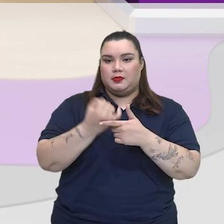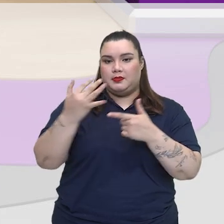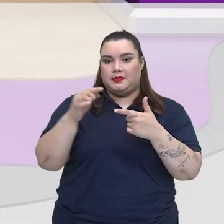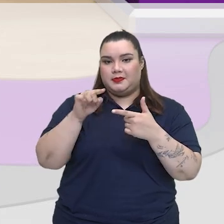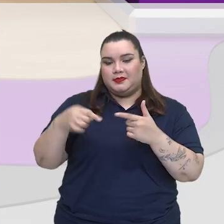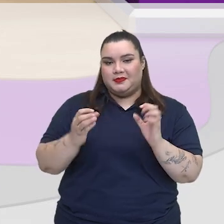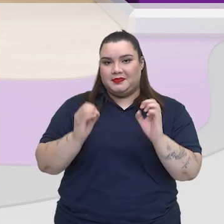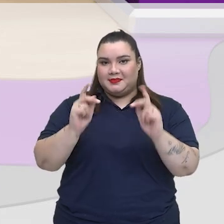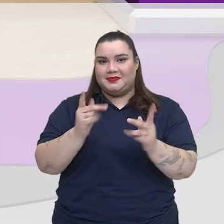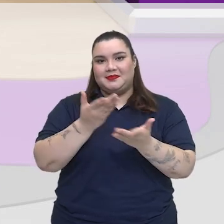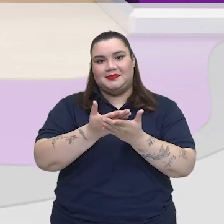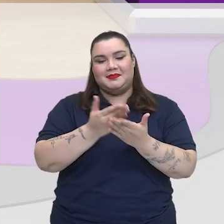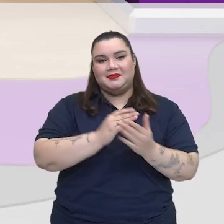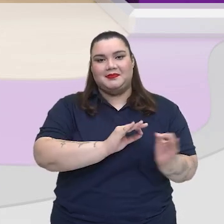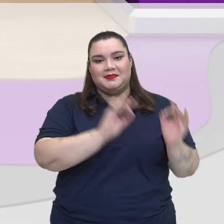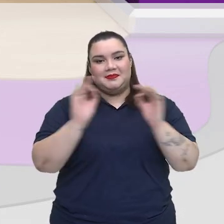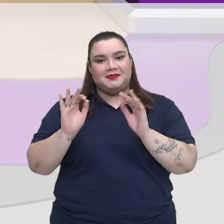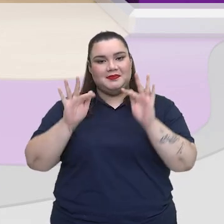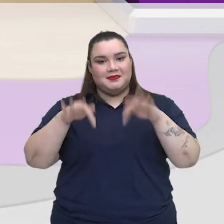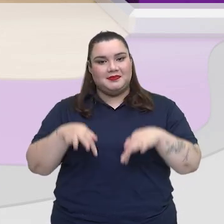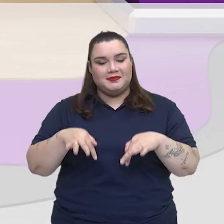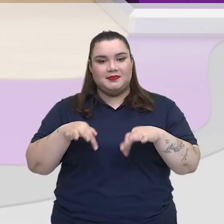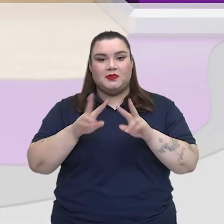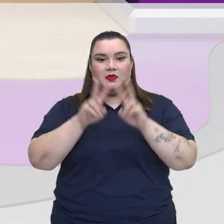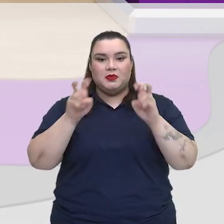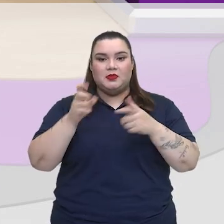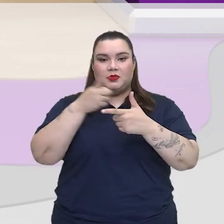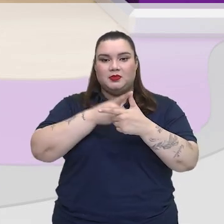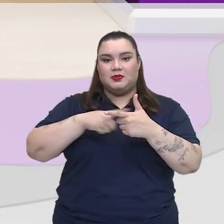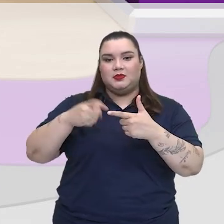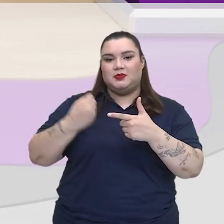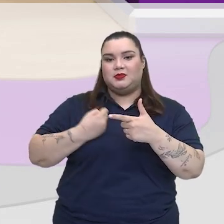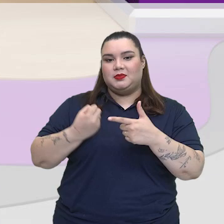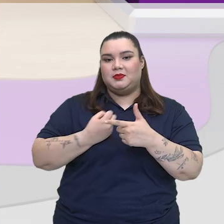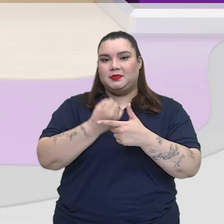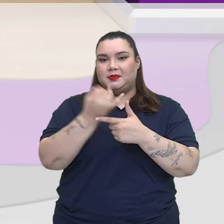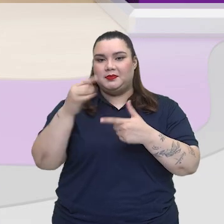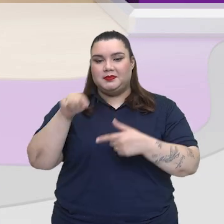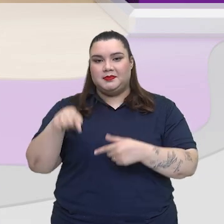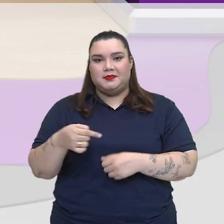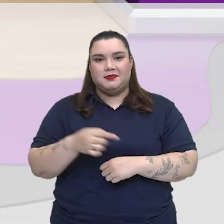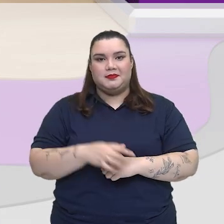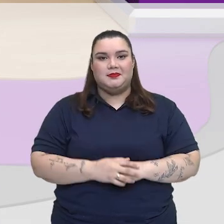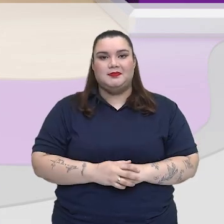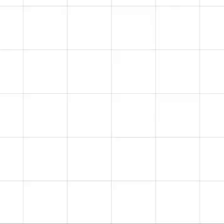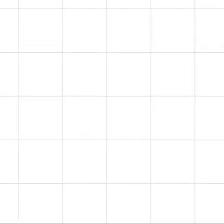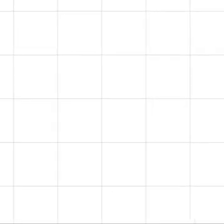decimais. Então, essa foi a nossa aula sobre a divisão de números decimais.